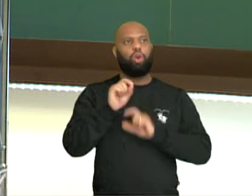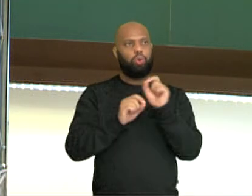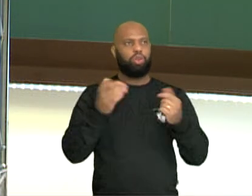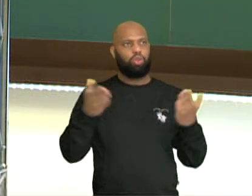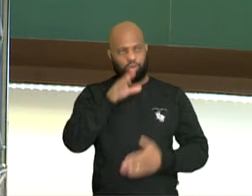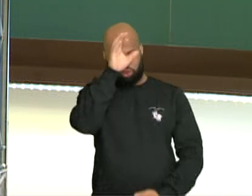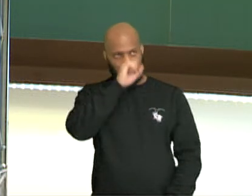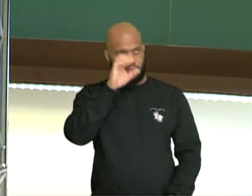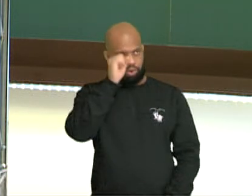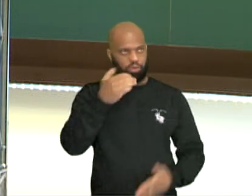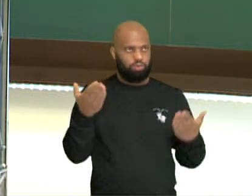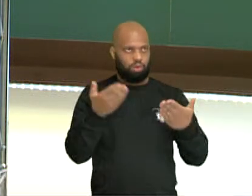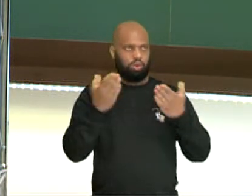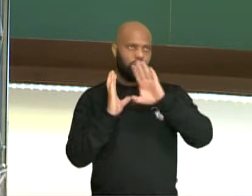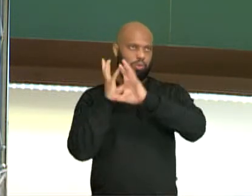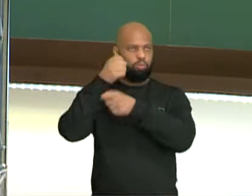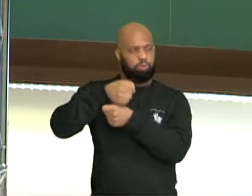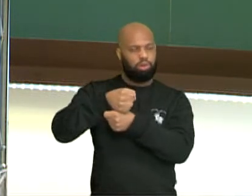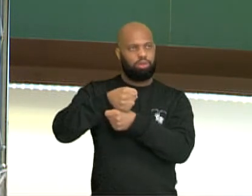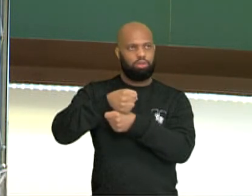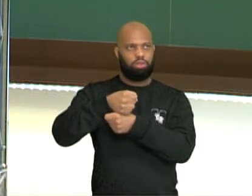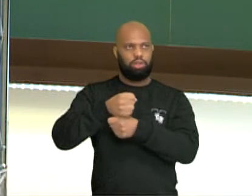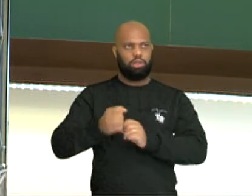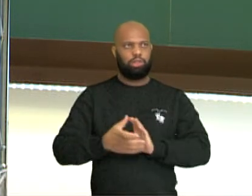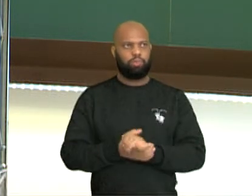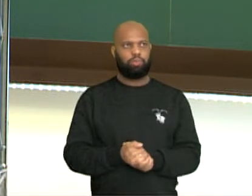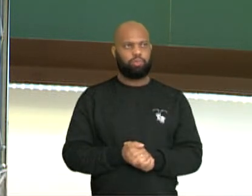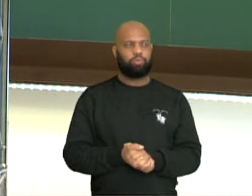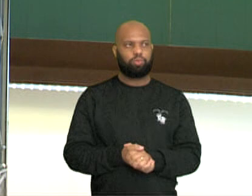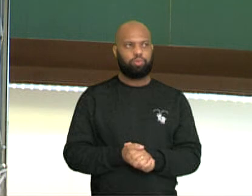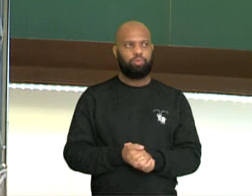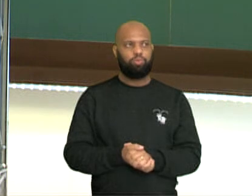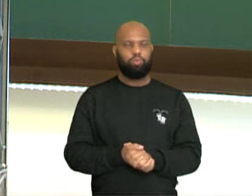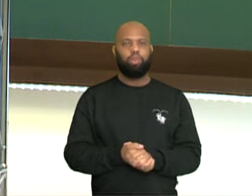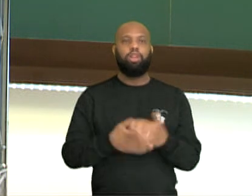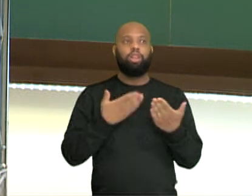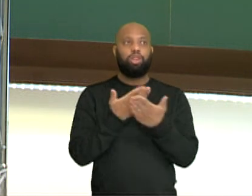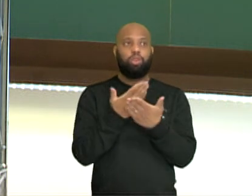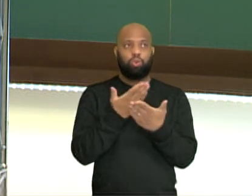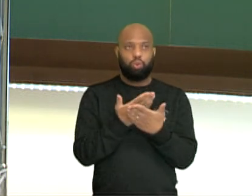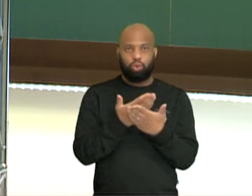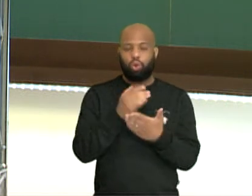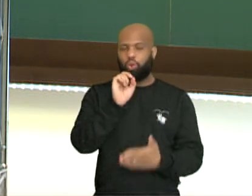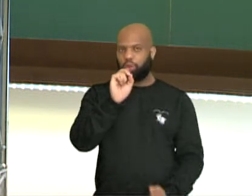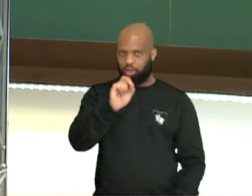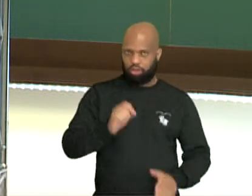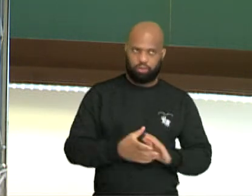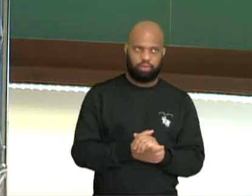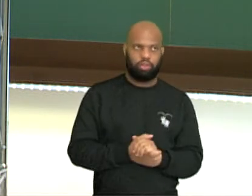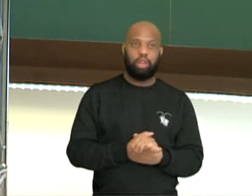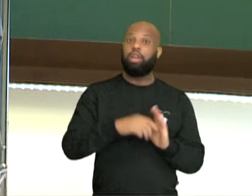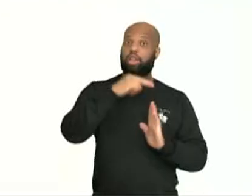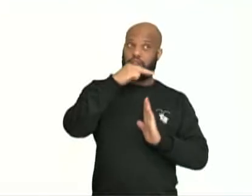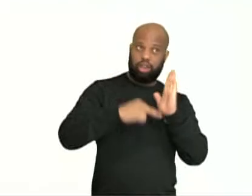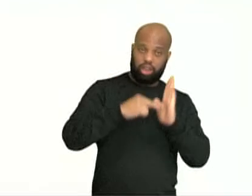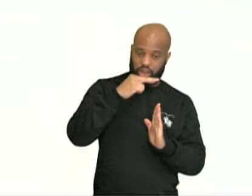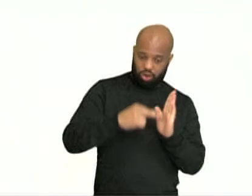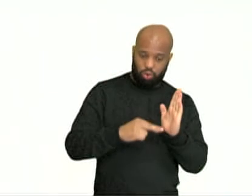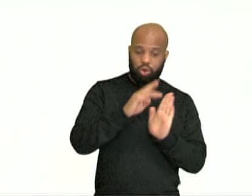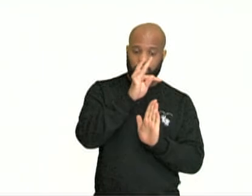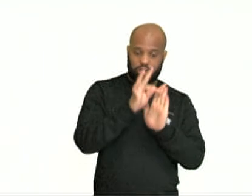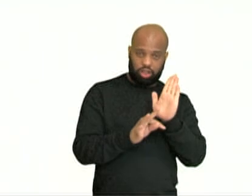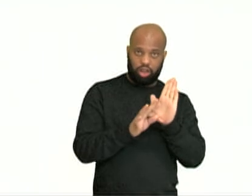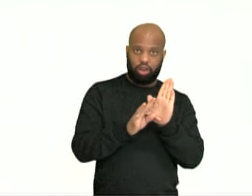hoje, né, vamos elencar o que nós conseguimos ver. Nós lemos e estudamos trechos